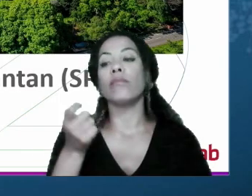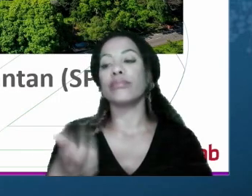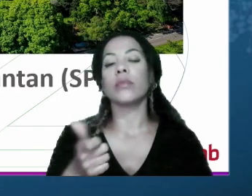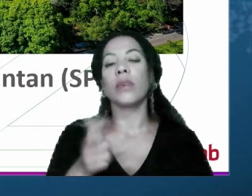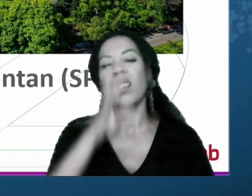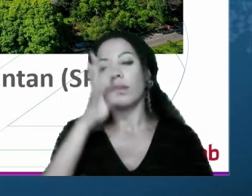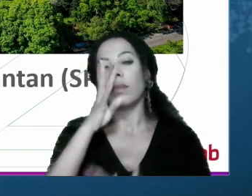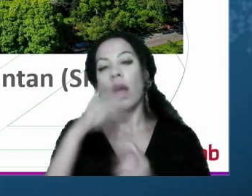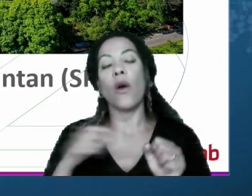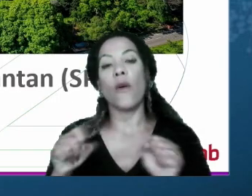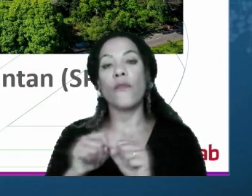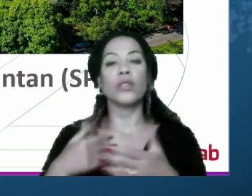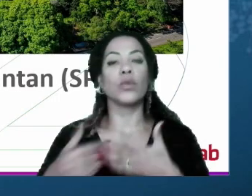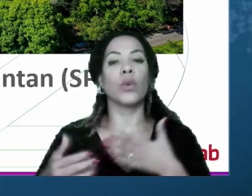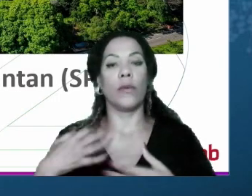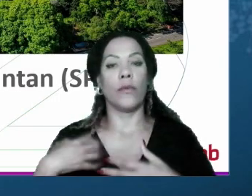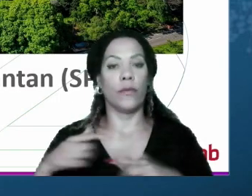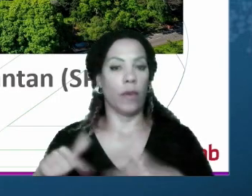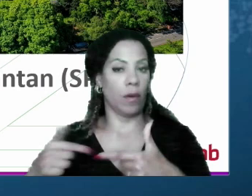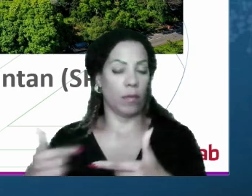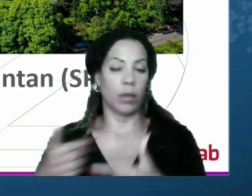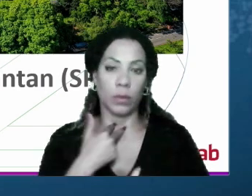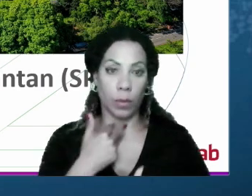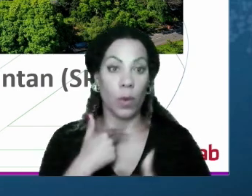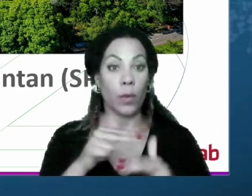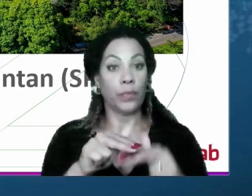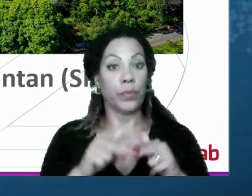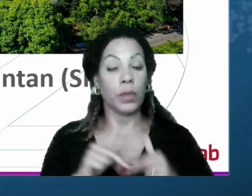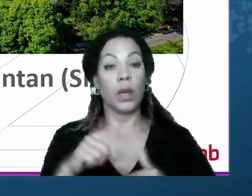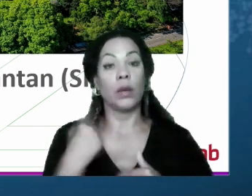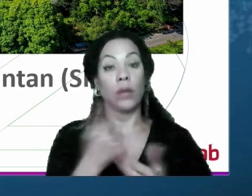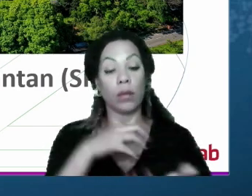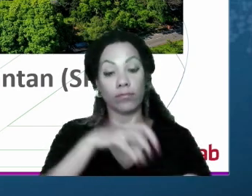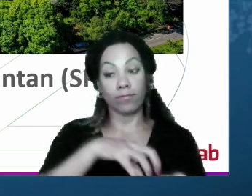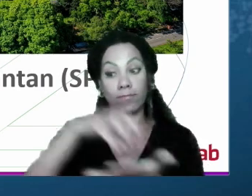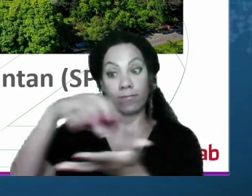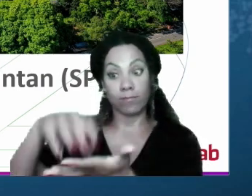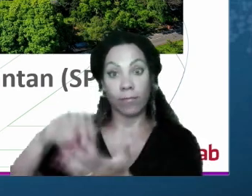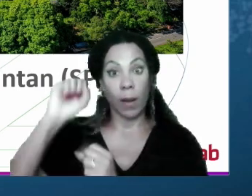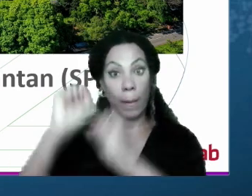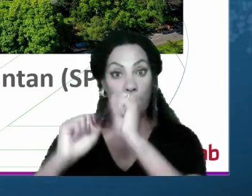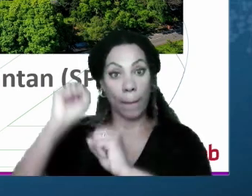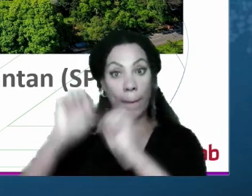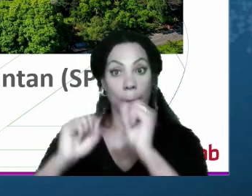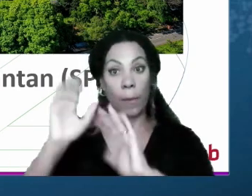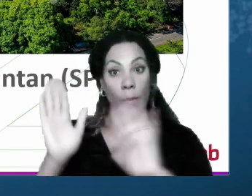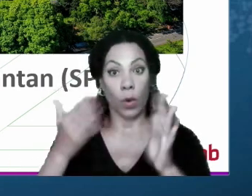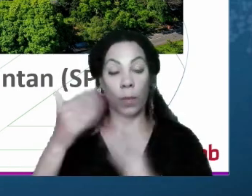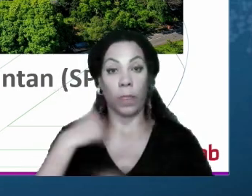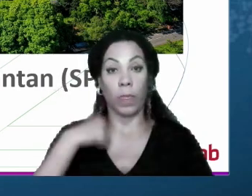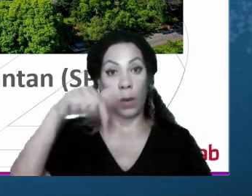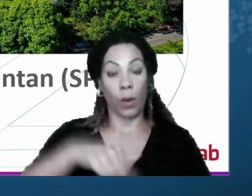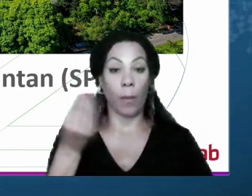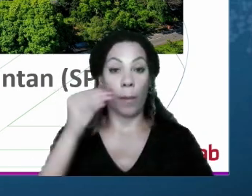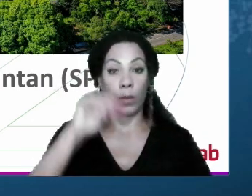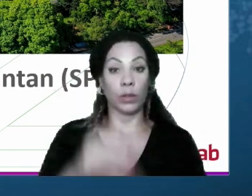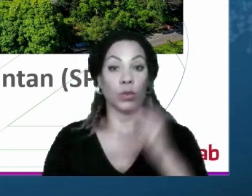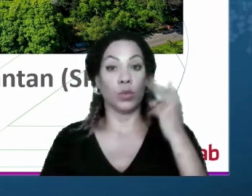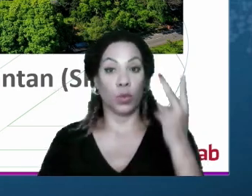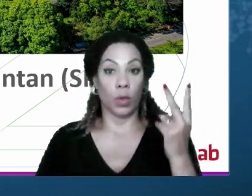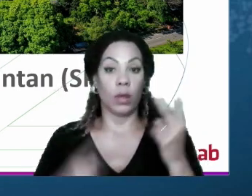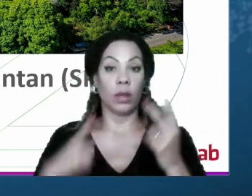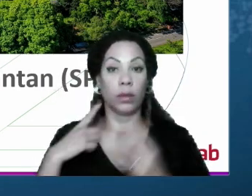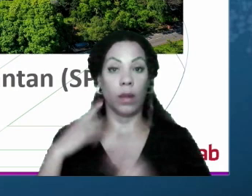pode fazer. Então, é por isso que nossas unidades de produção, e eu estou aqui citando 2 unidades, mas